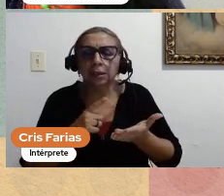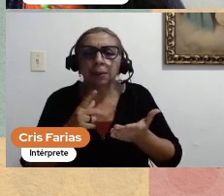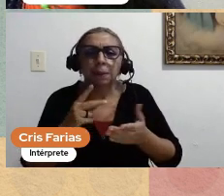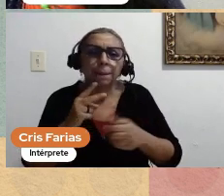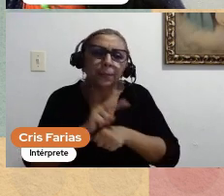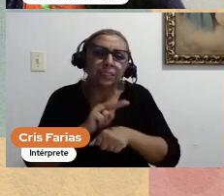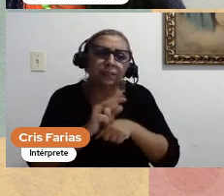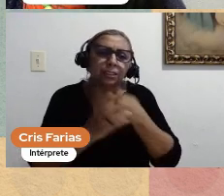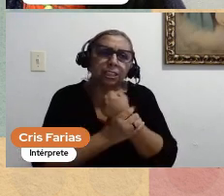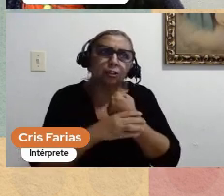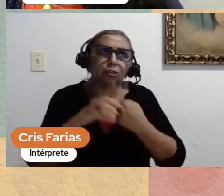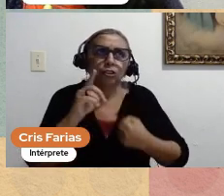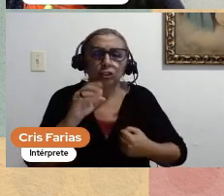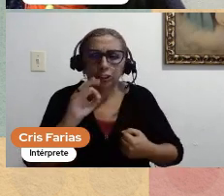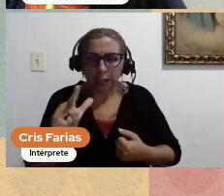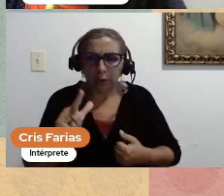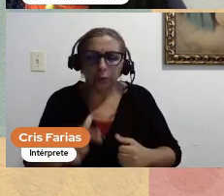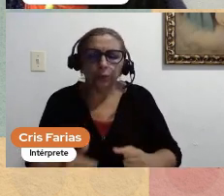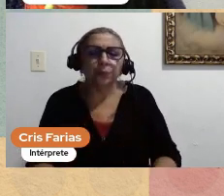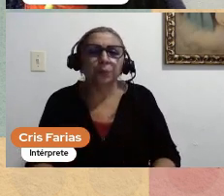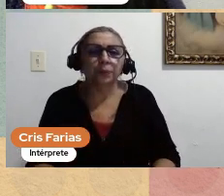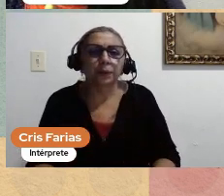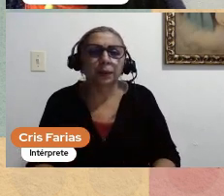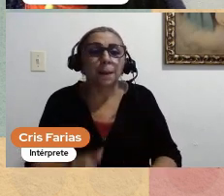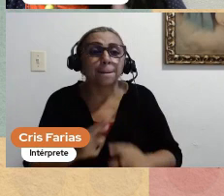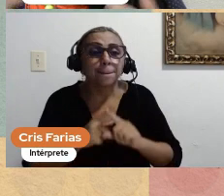Digital. Mas,